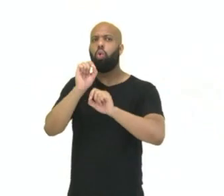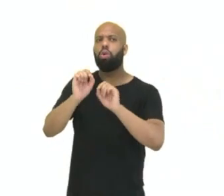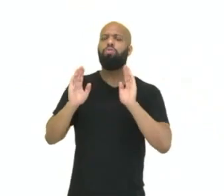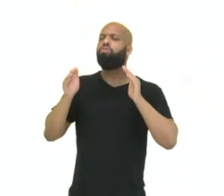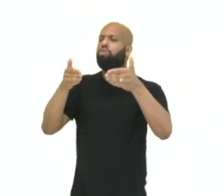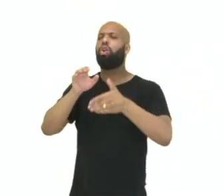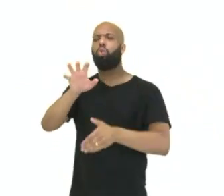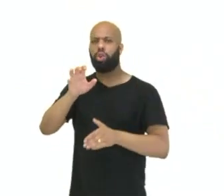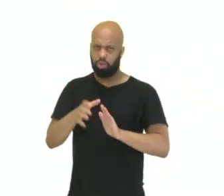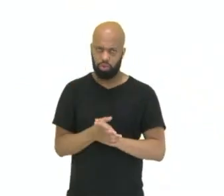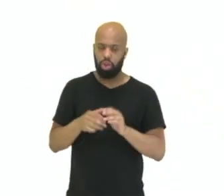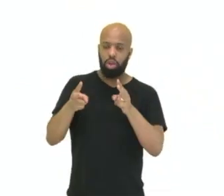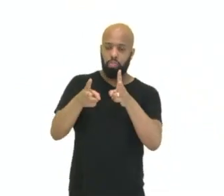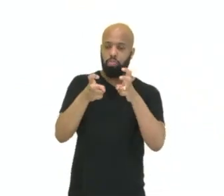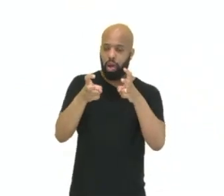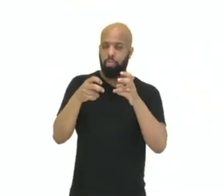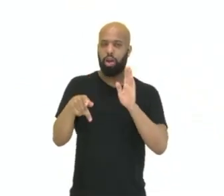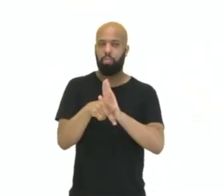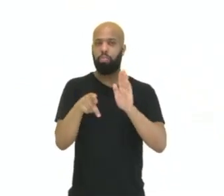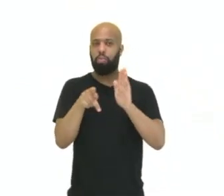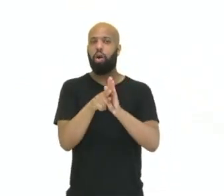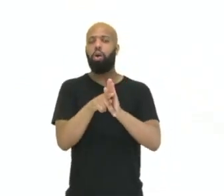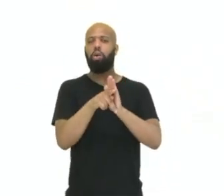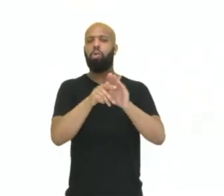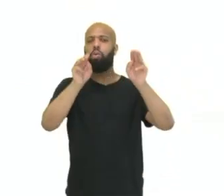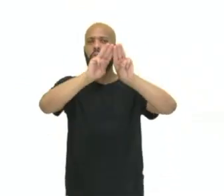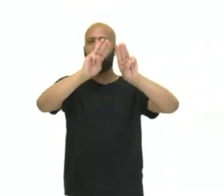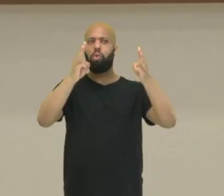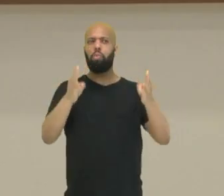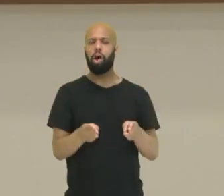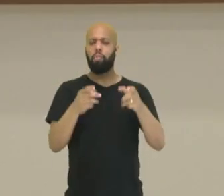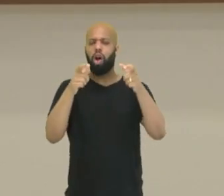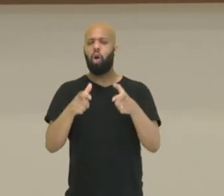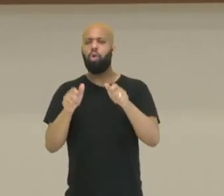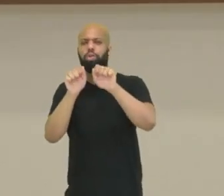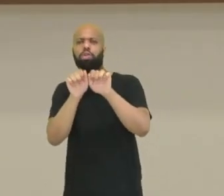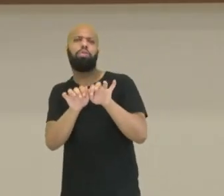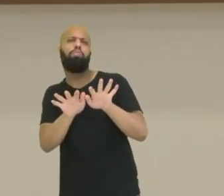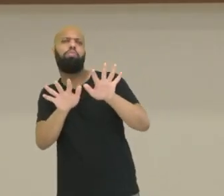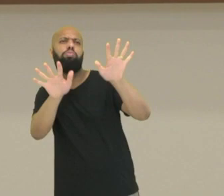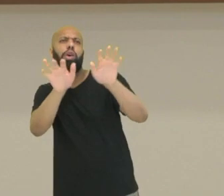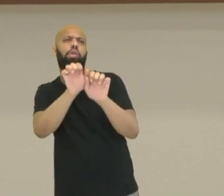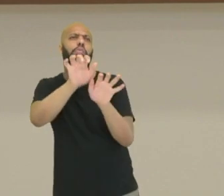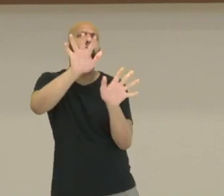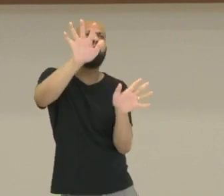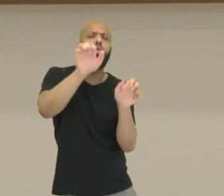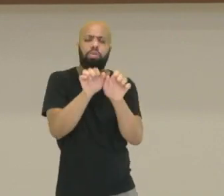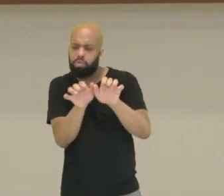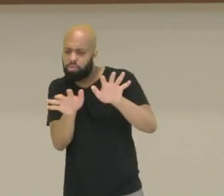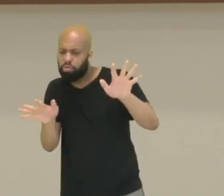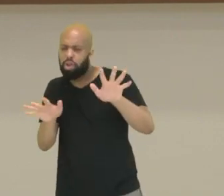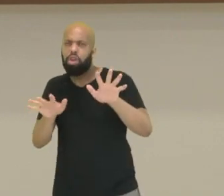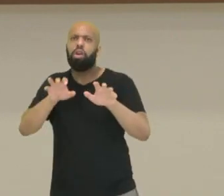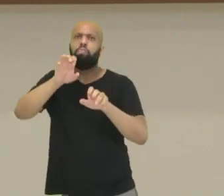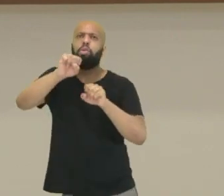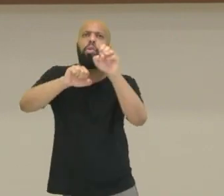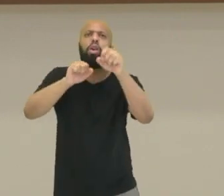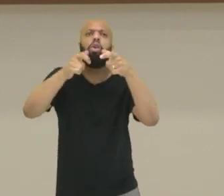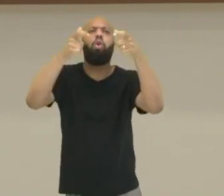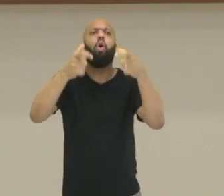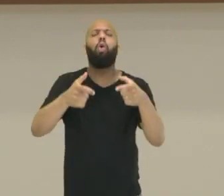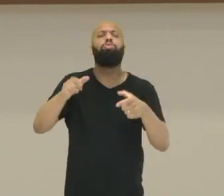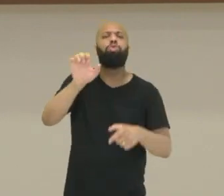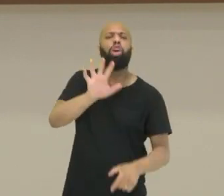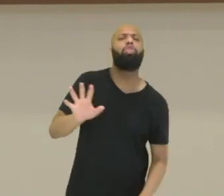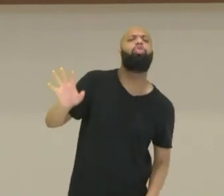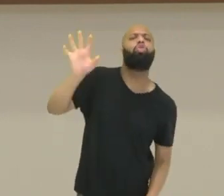ocupação? Observando o mapa aqui, como nós podemos relacionar isso? Para que direção, então, avança a ocupação do